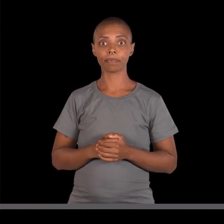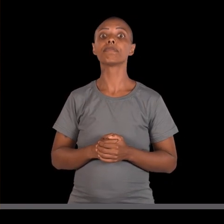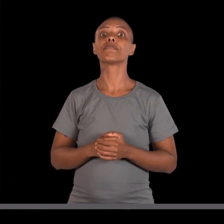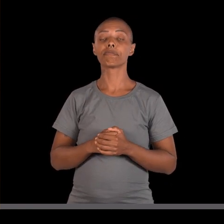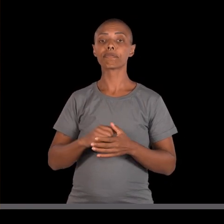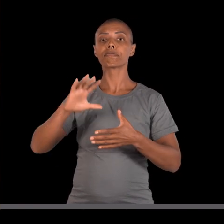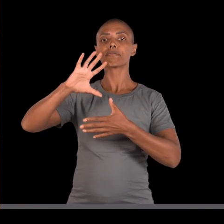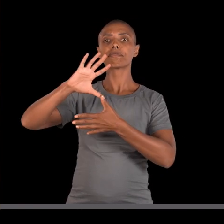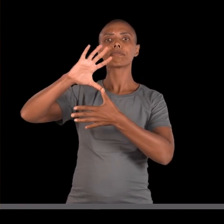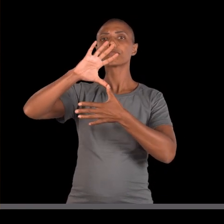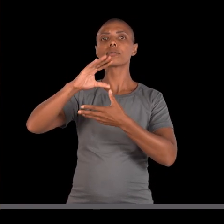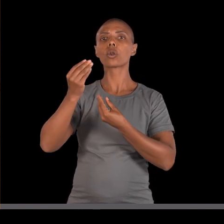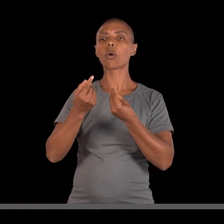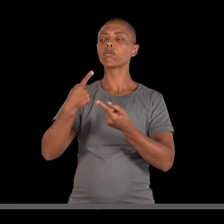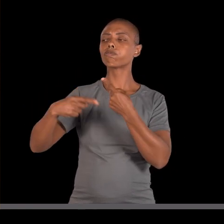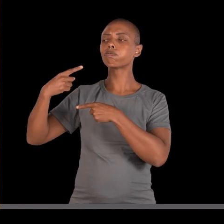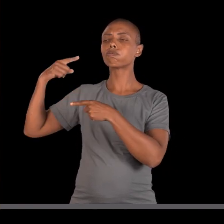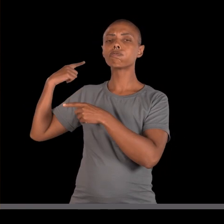Unido.